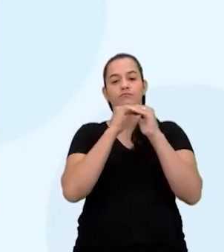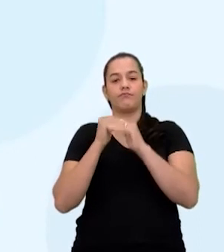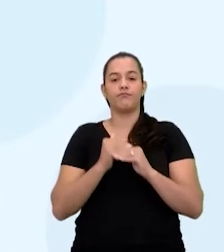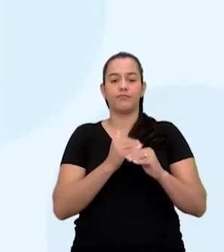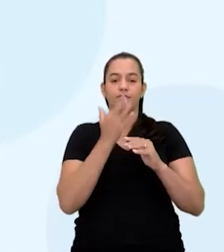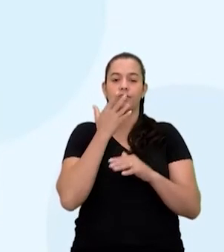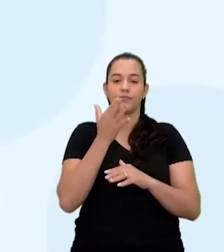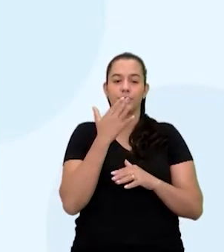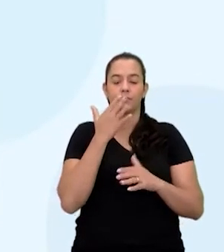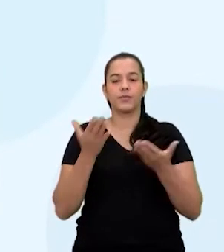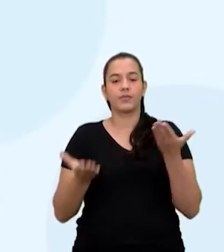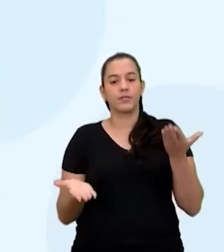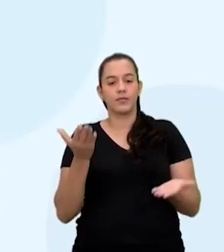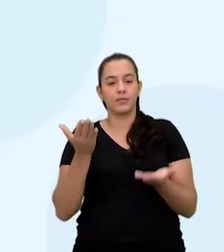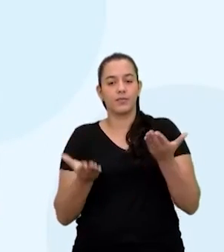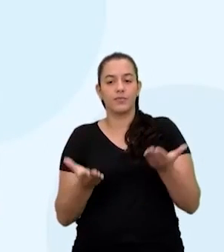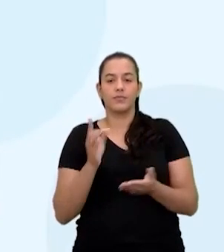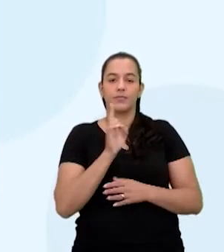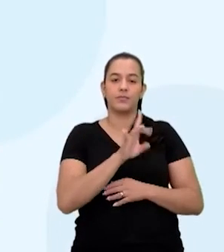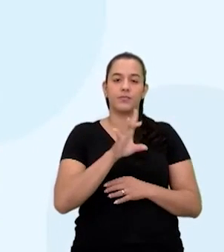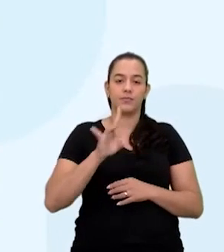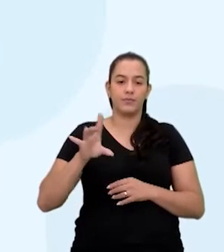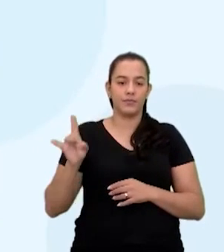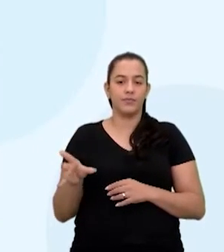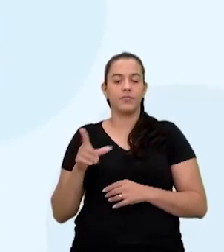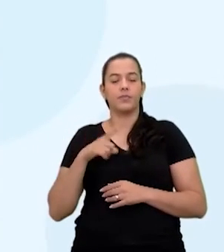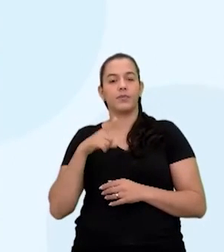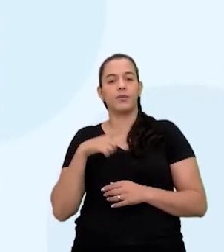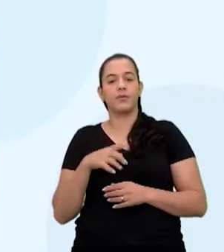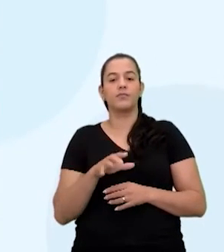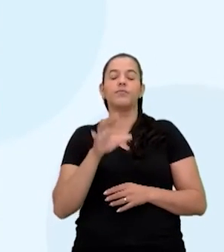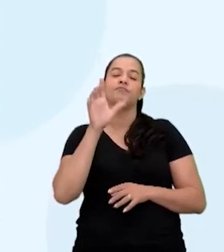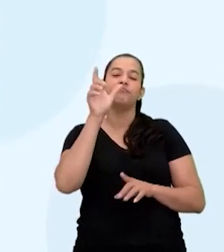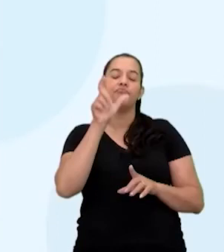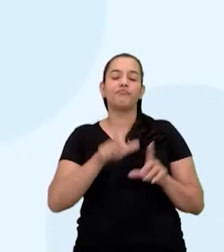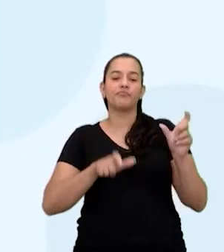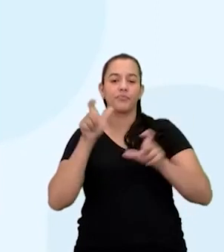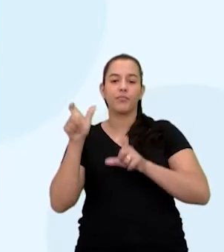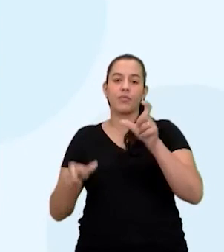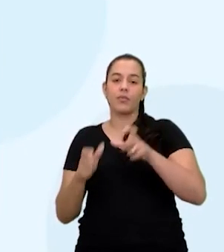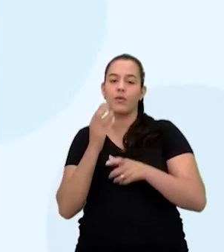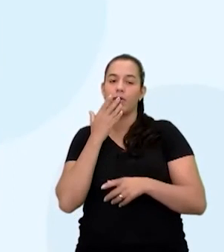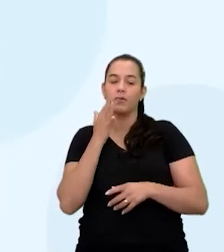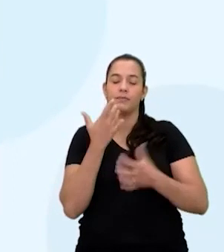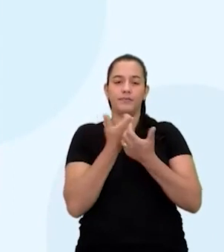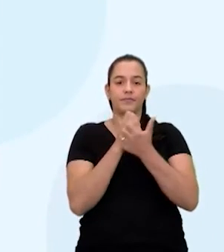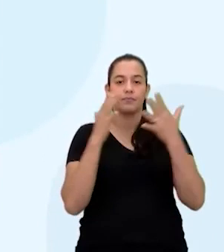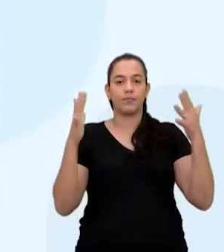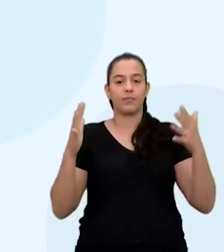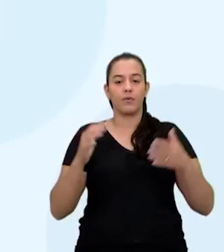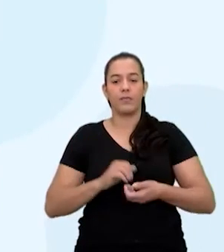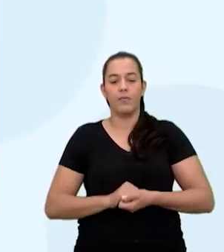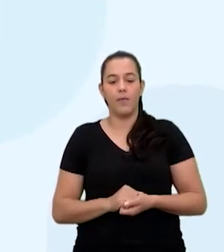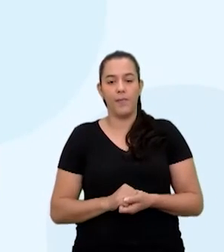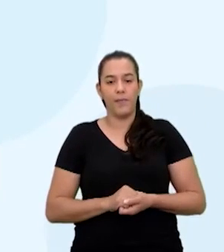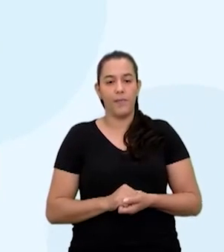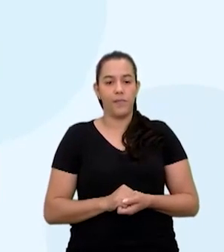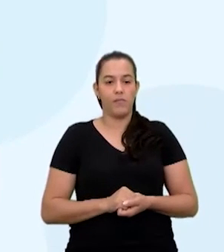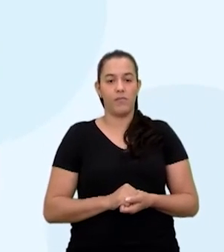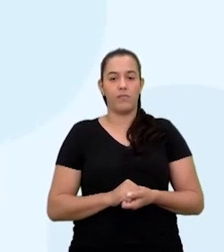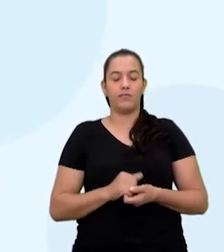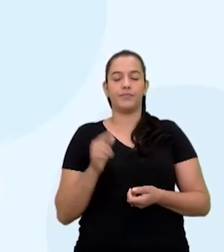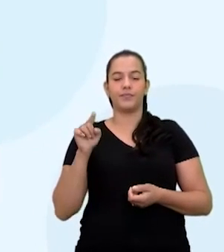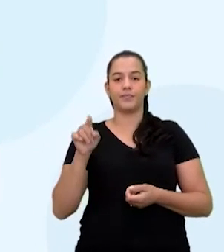cor e equilibrando ambos enquanto acentua o valor expressivo da linha e de cores luminosas. O Matisse,